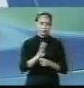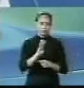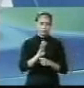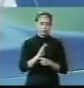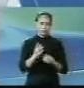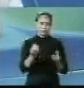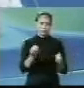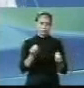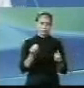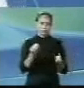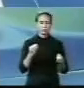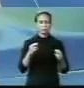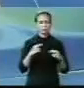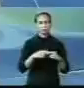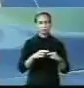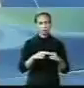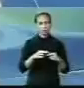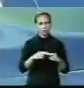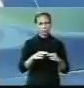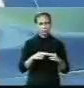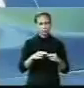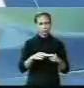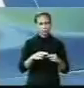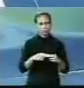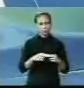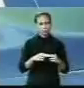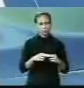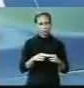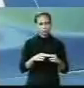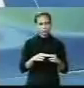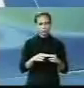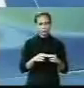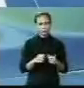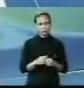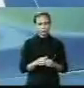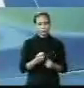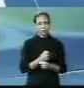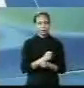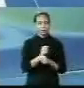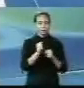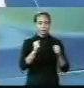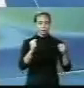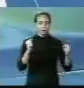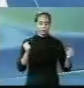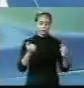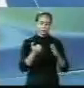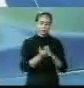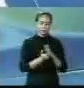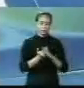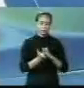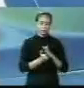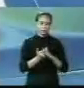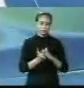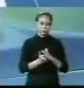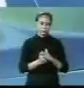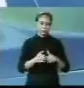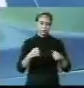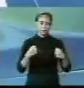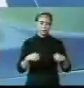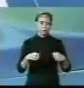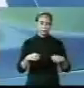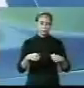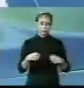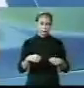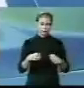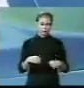um fator de conhecimento de todos que grande parte das empresas e usuários dependem diretamente